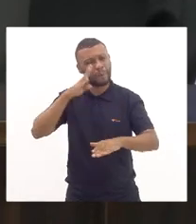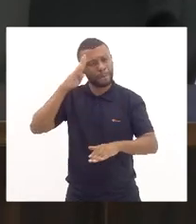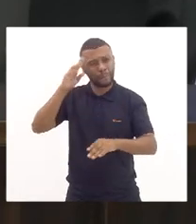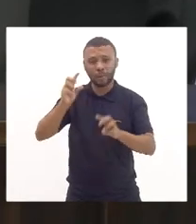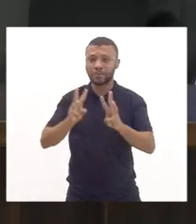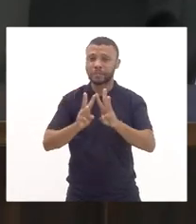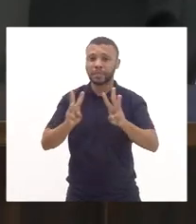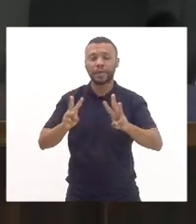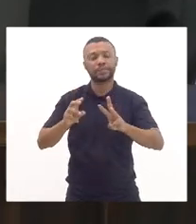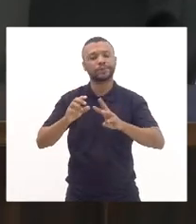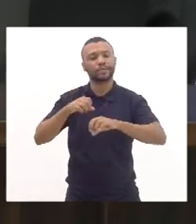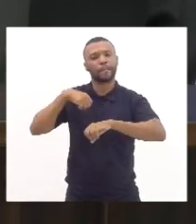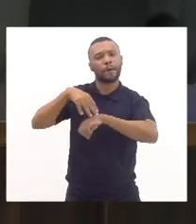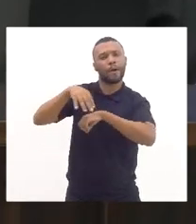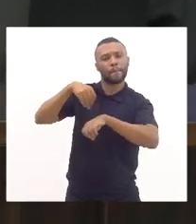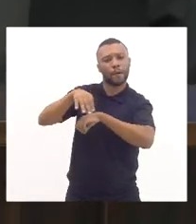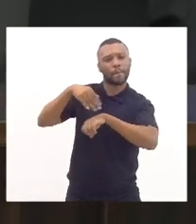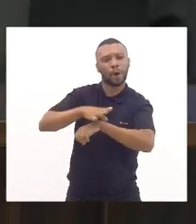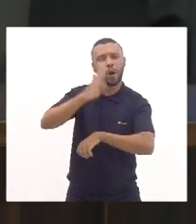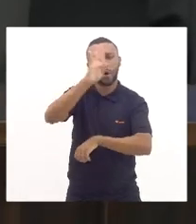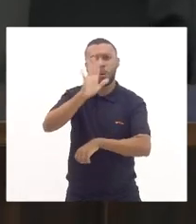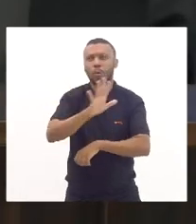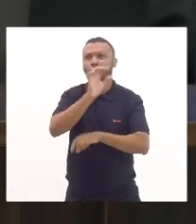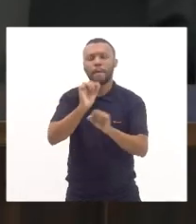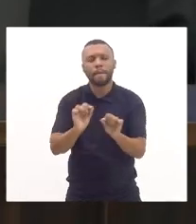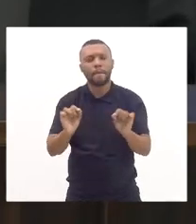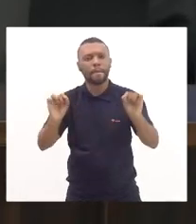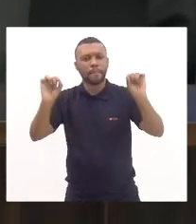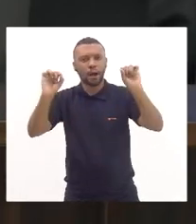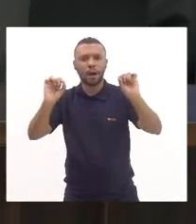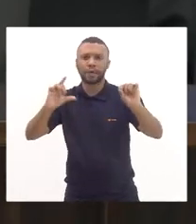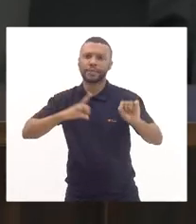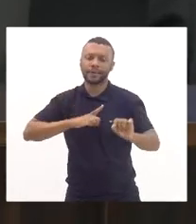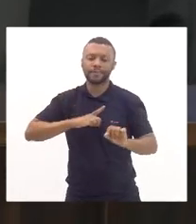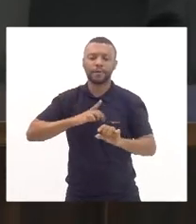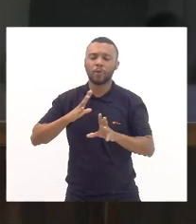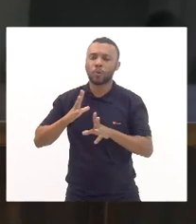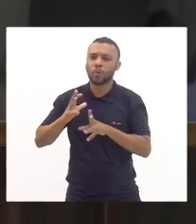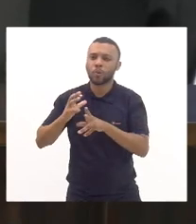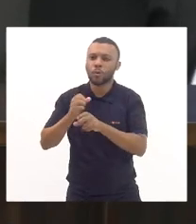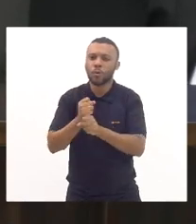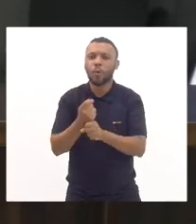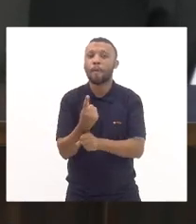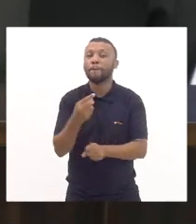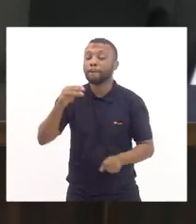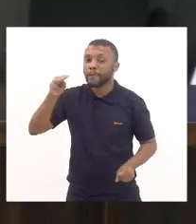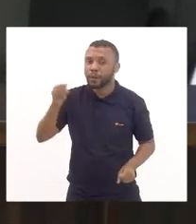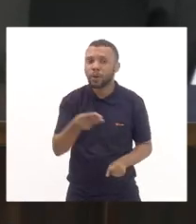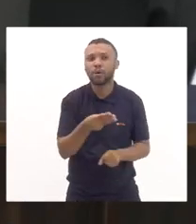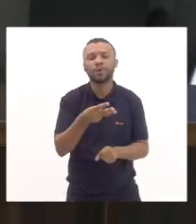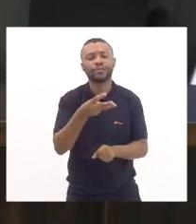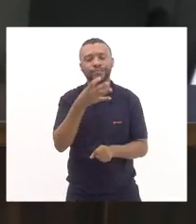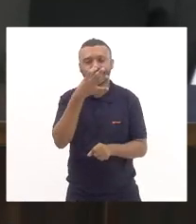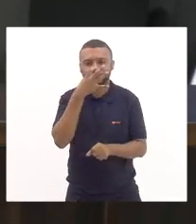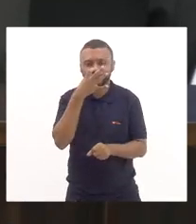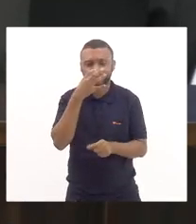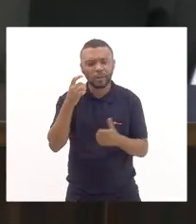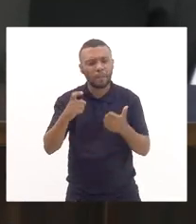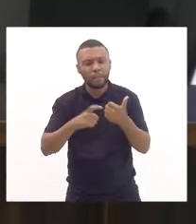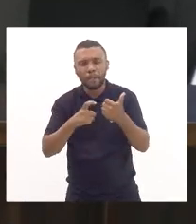de notícia do Brasil, onde já teve mais de 1 milhão de visualizações.